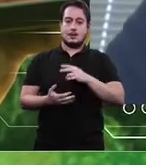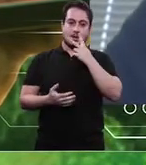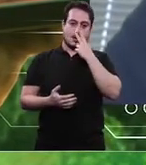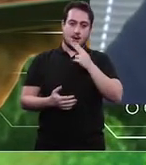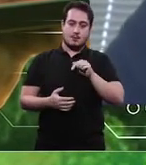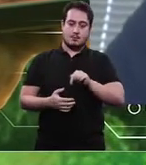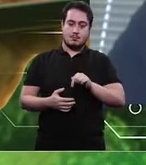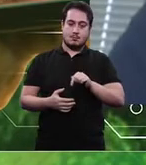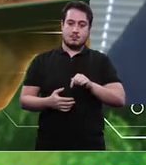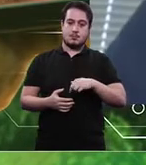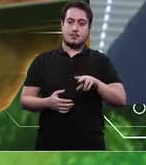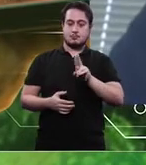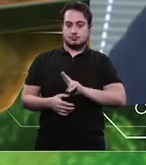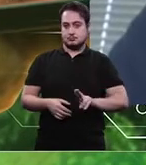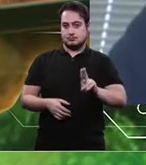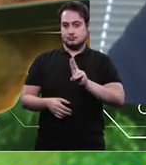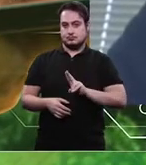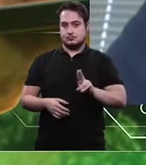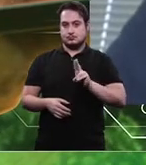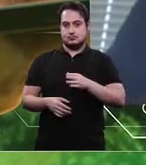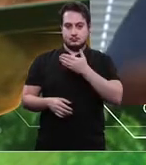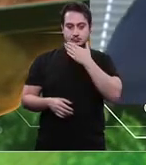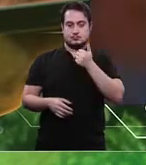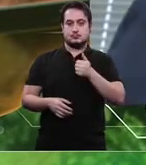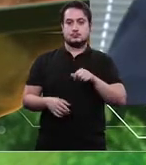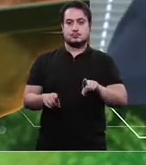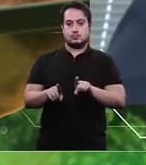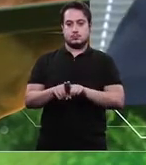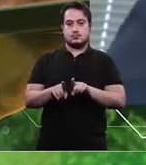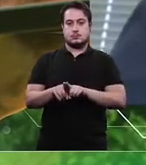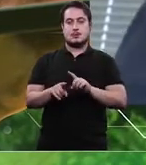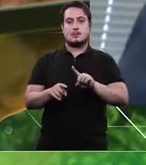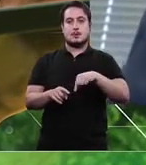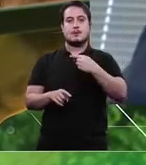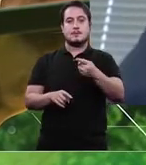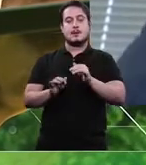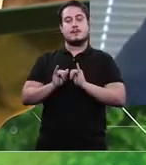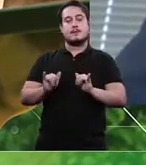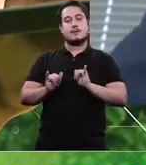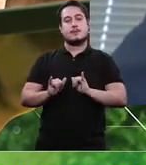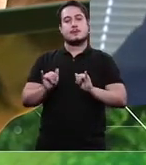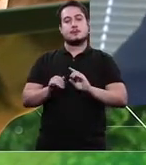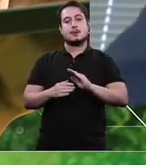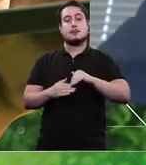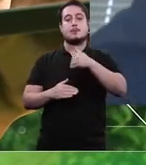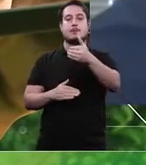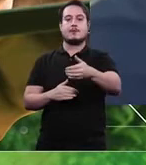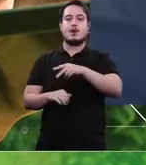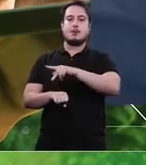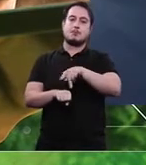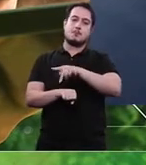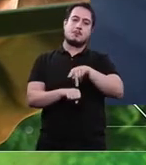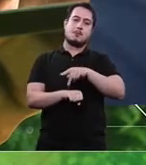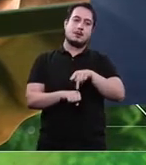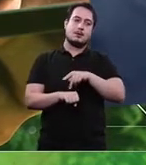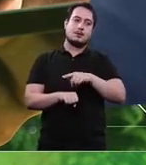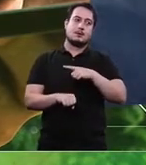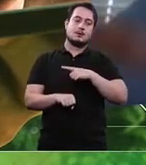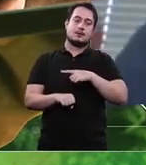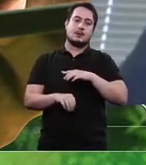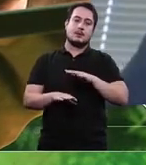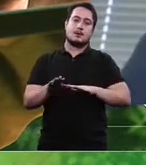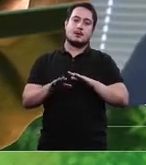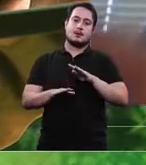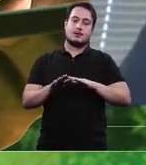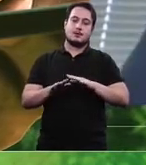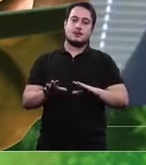parte, a informação para dentro ela precisa ser melhorada também, mas a informação no exterior, né? Você tem muito, por exemplo,